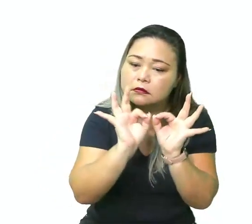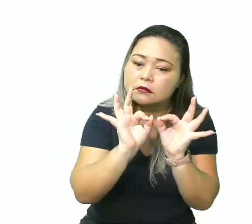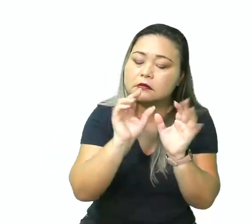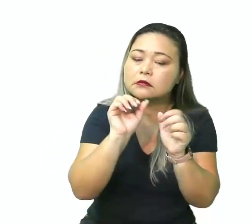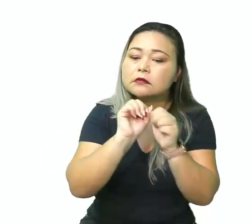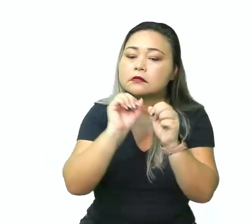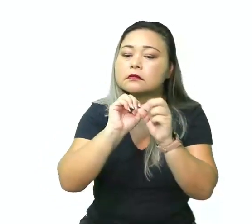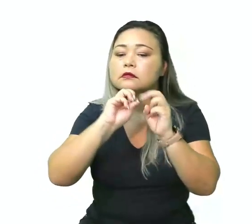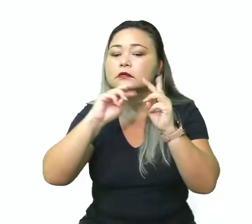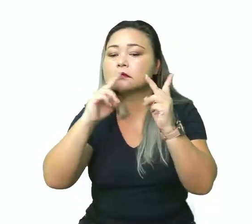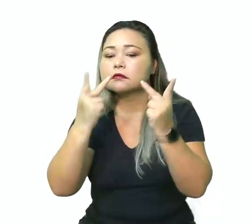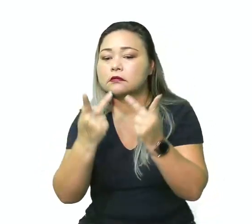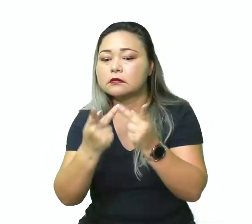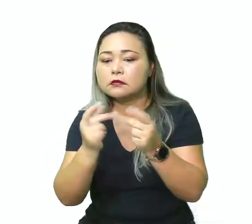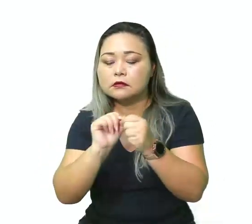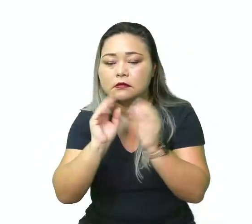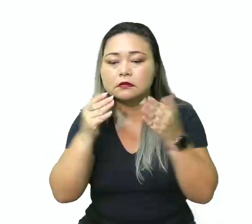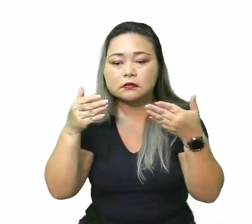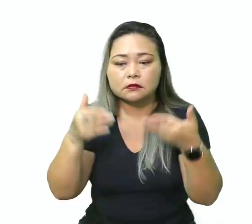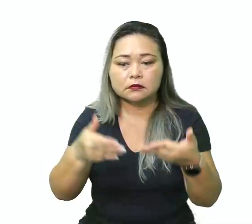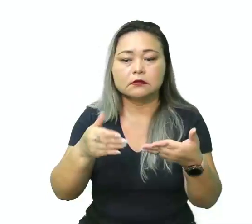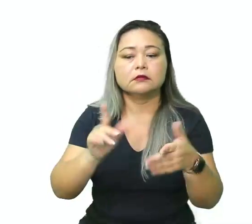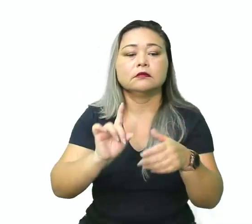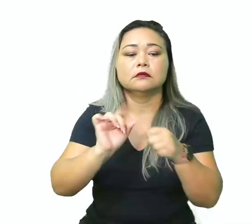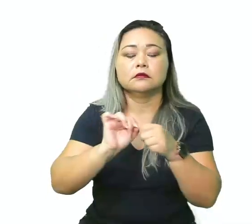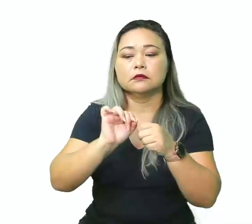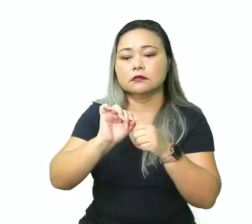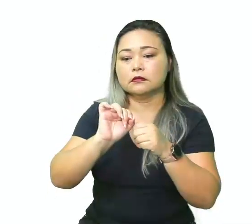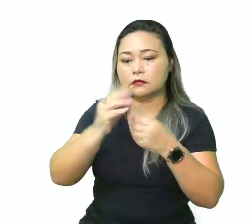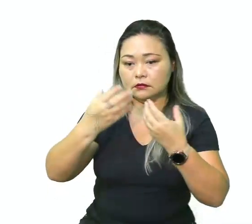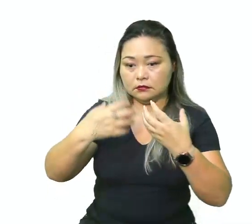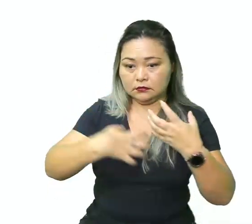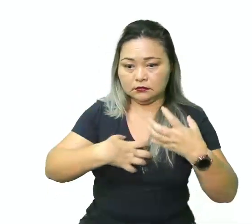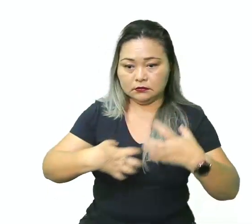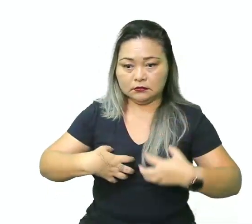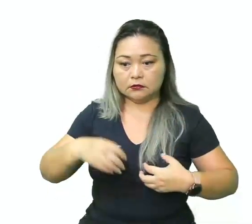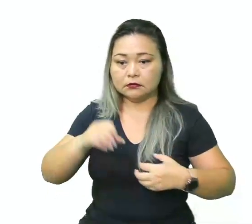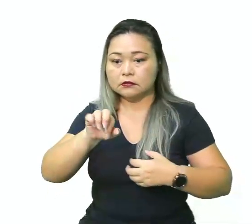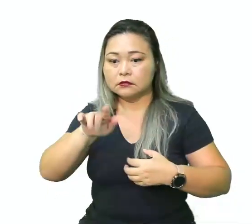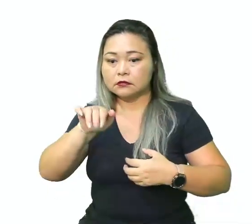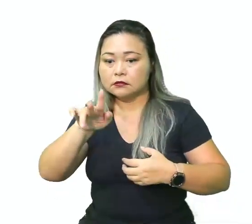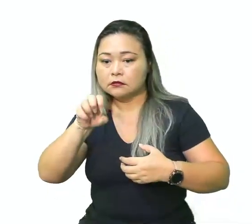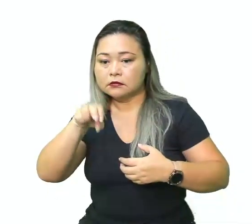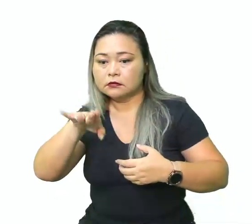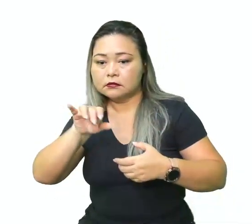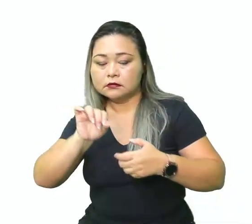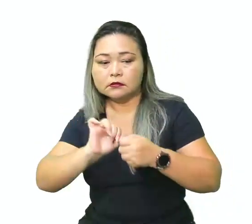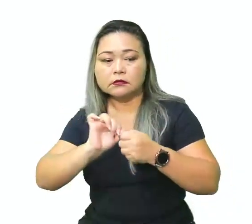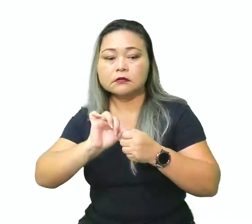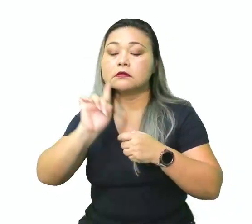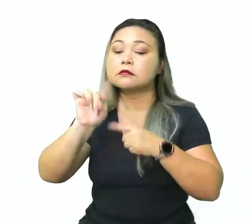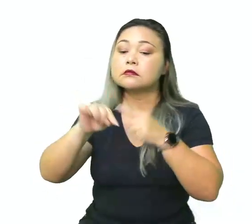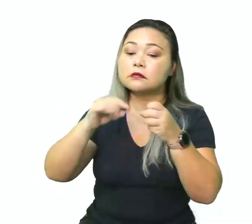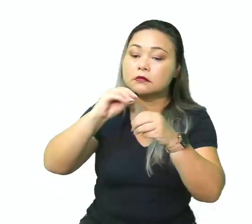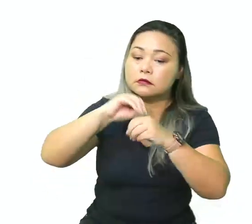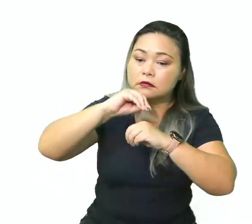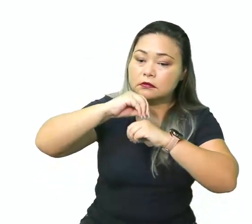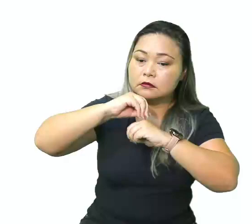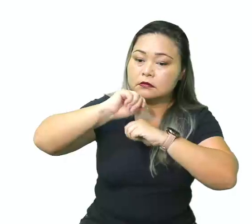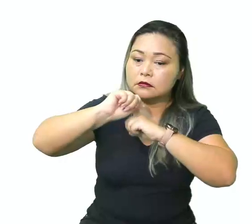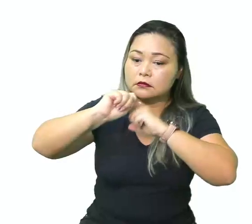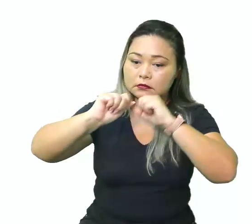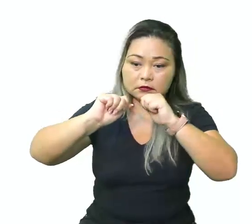ou da estruturação para chegarmos ali num organismo, certo? Então, em relação ao átomo, você vai ter